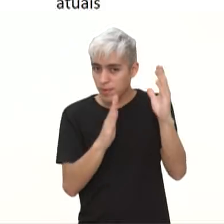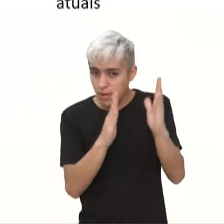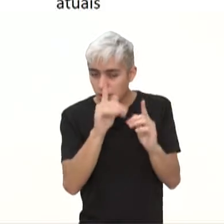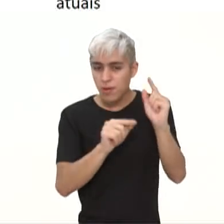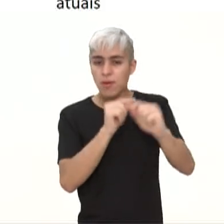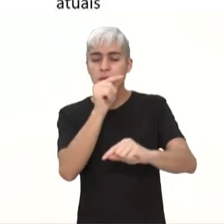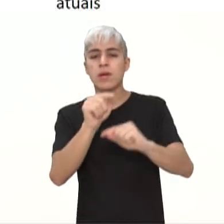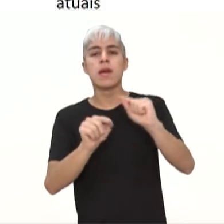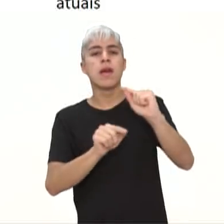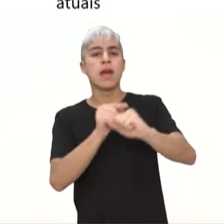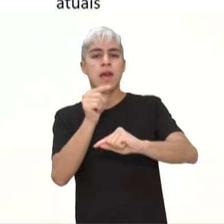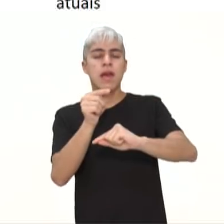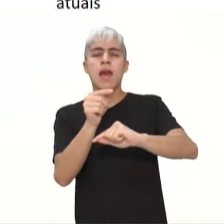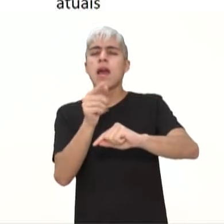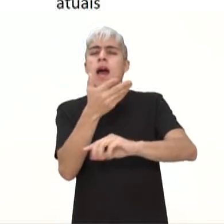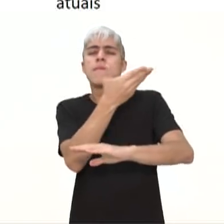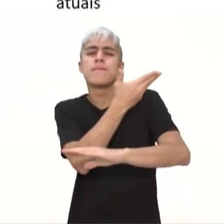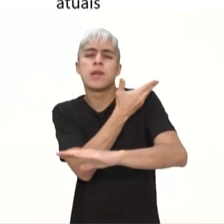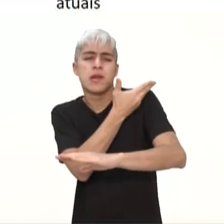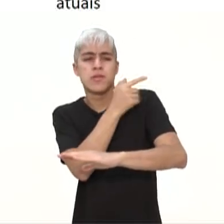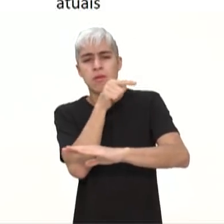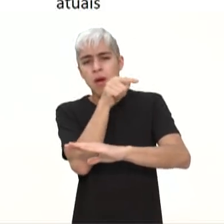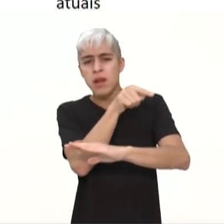da pré-história, onde